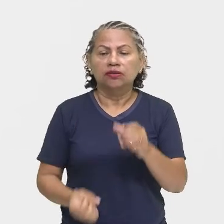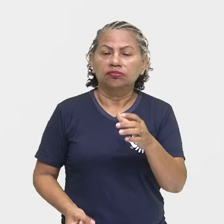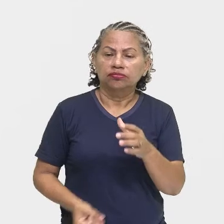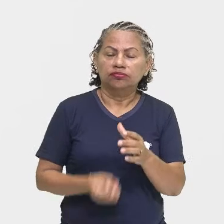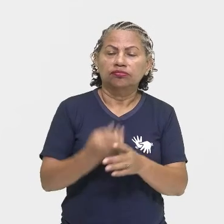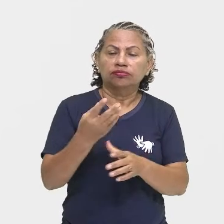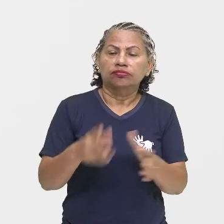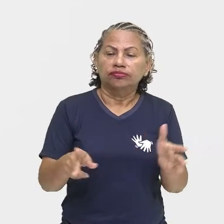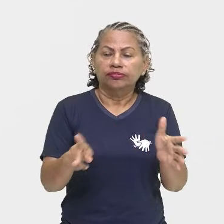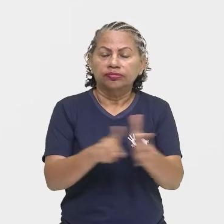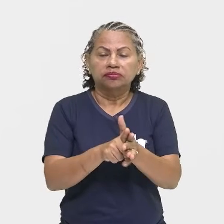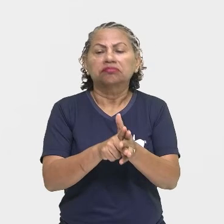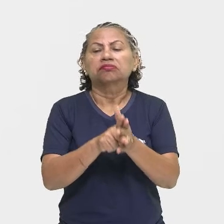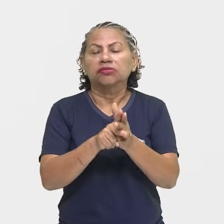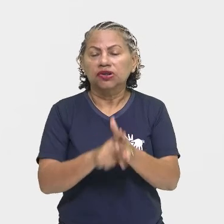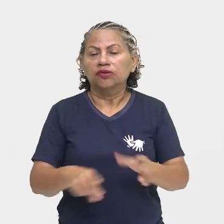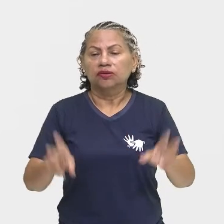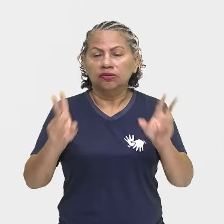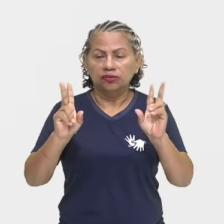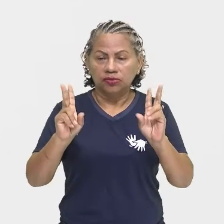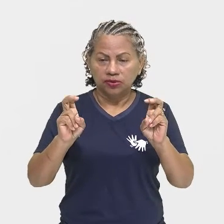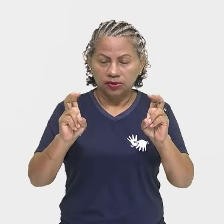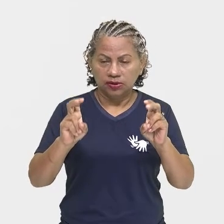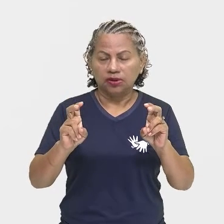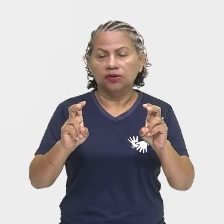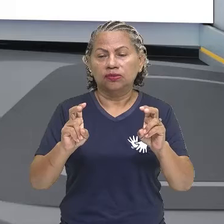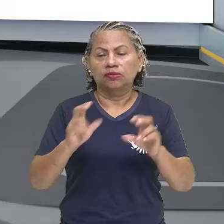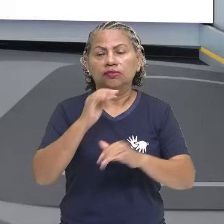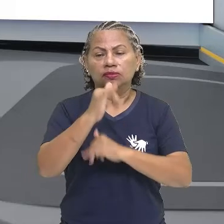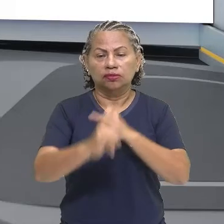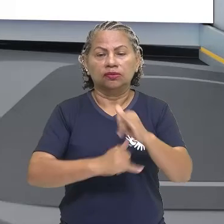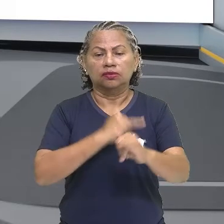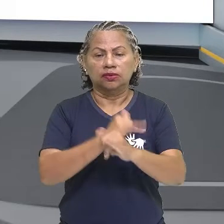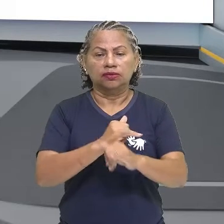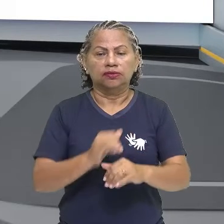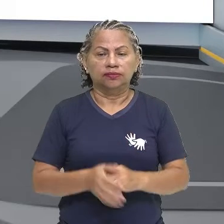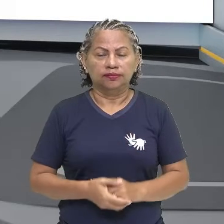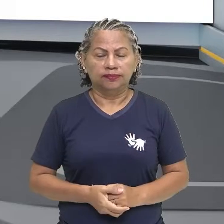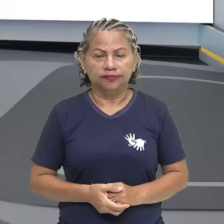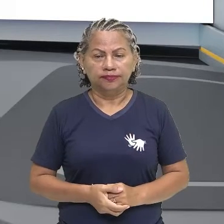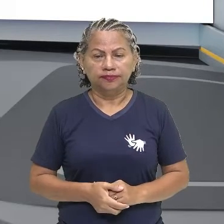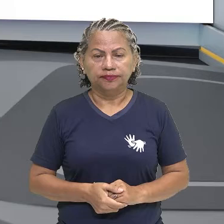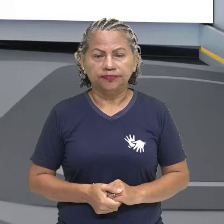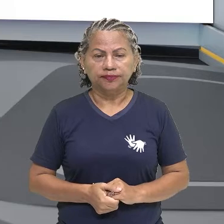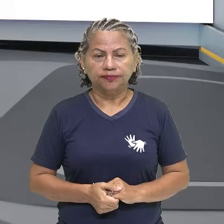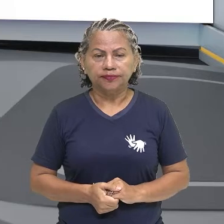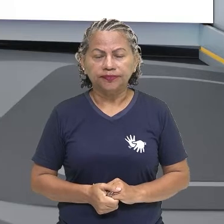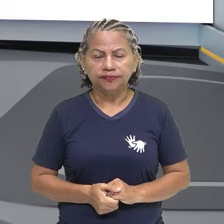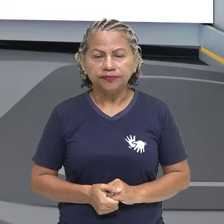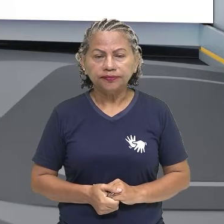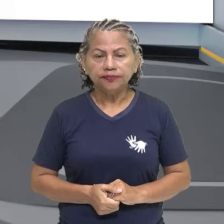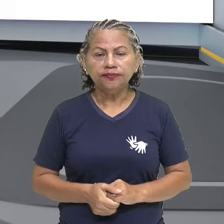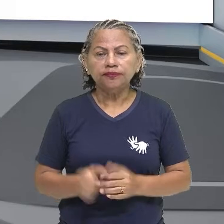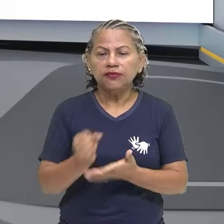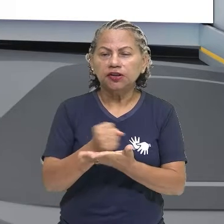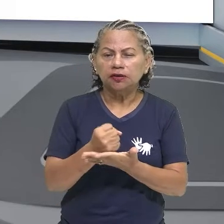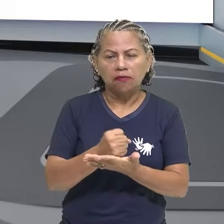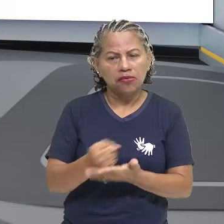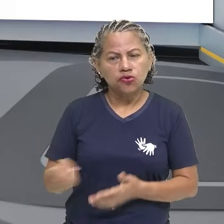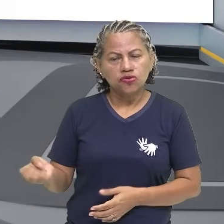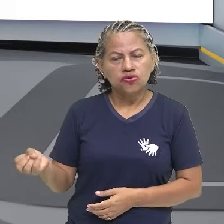ser produtores de conteúdo para a internet. Então, vamos prosseguir. Olha lá, games